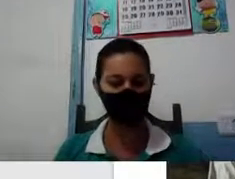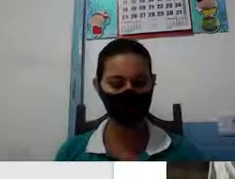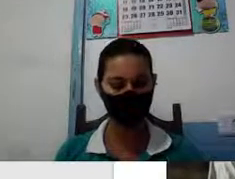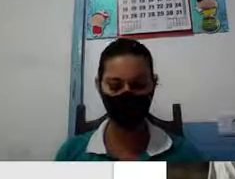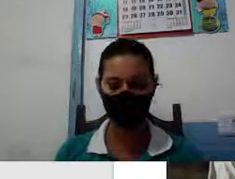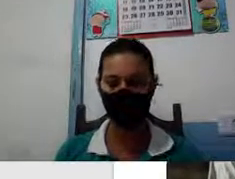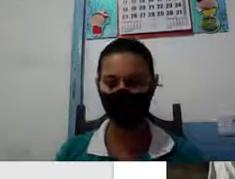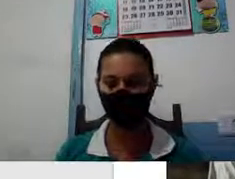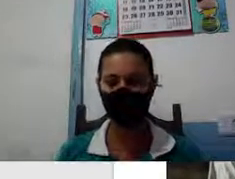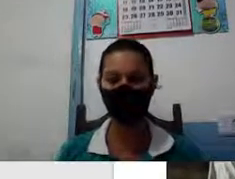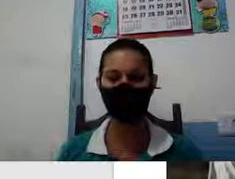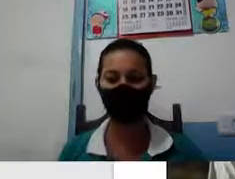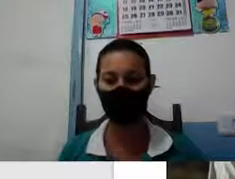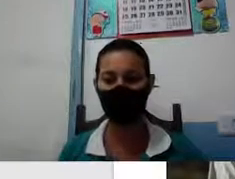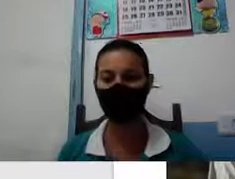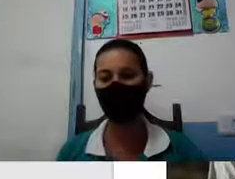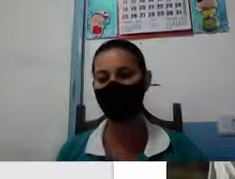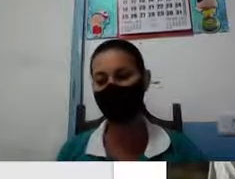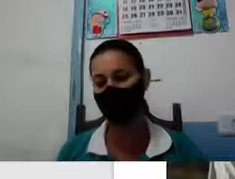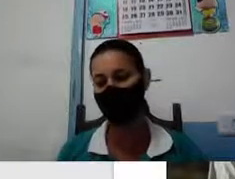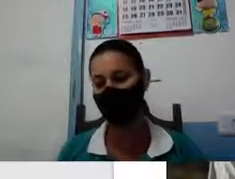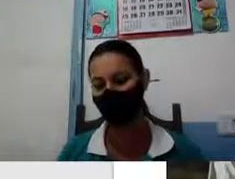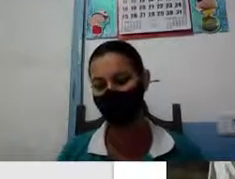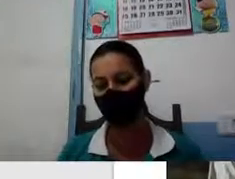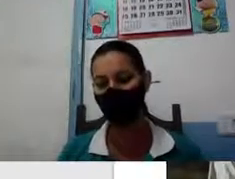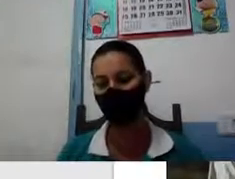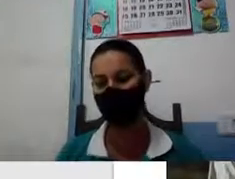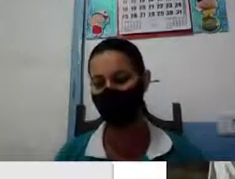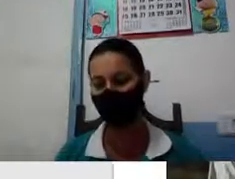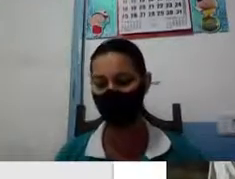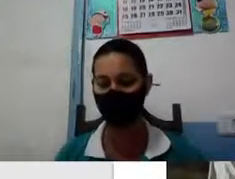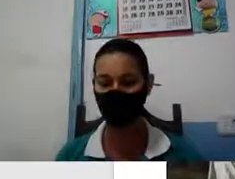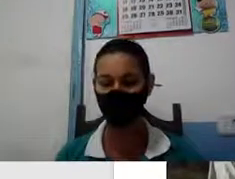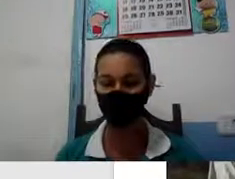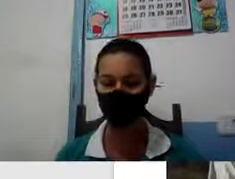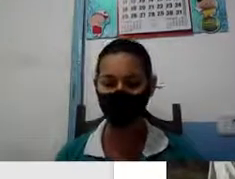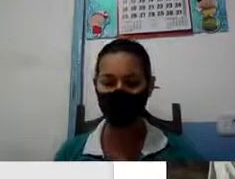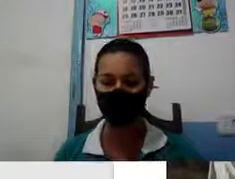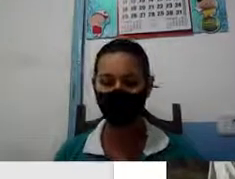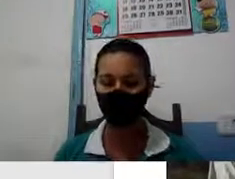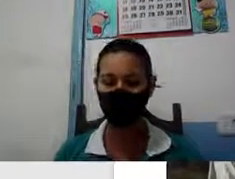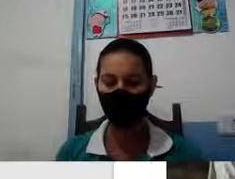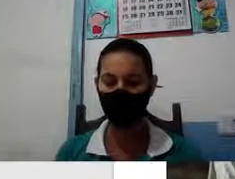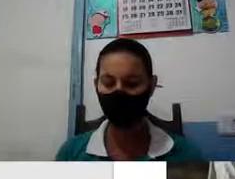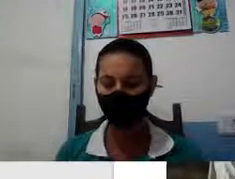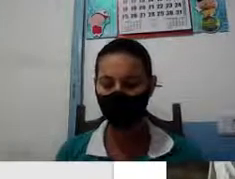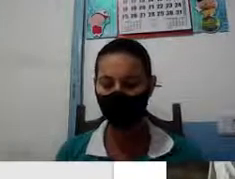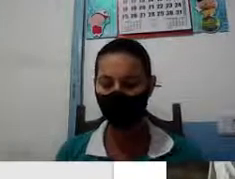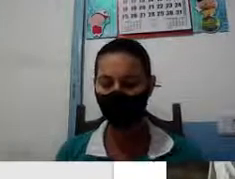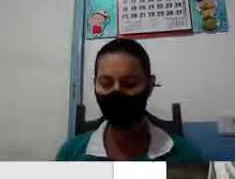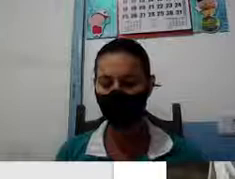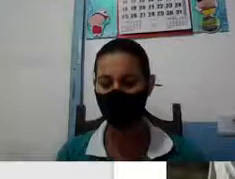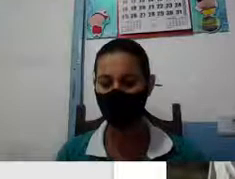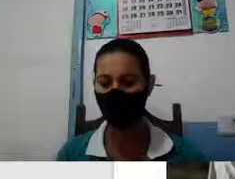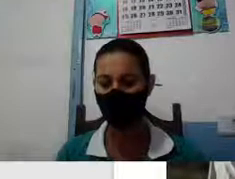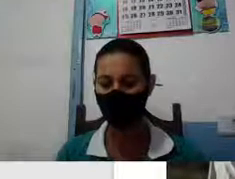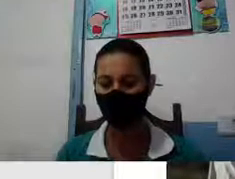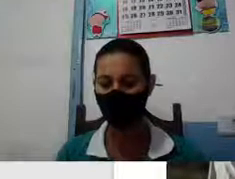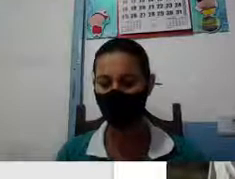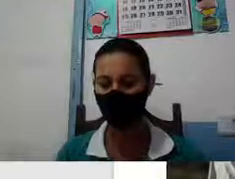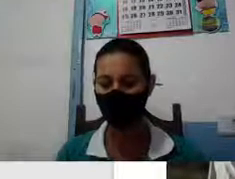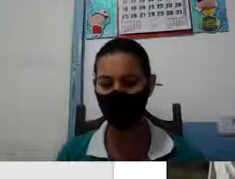um dos grandes caras, dentro do barroco na literatura, tá? Ele é natural de Lisboa, nasceu